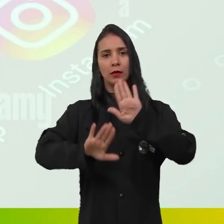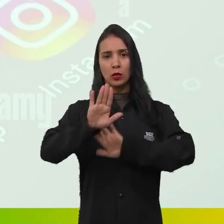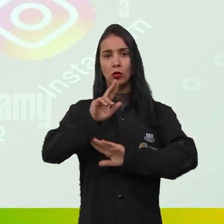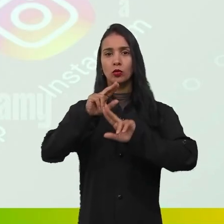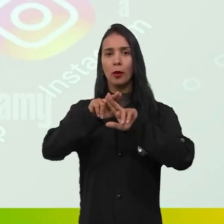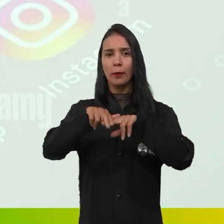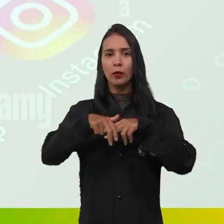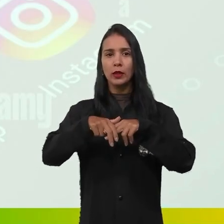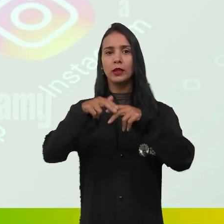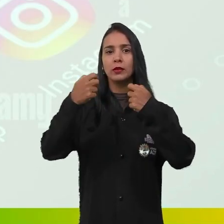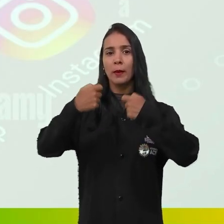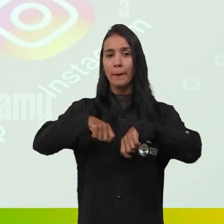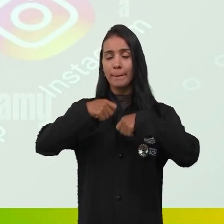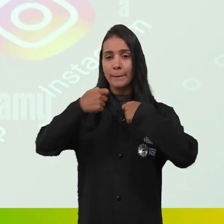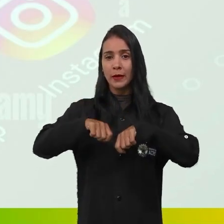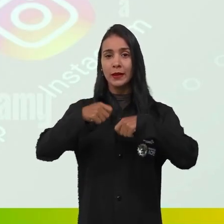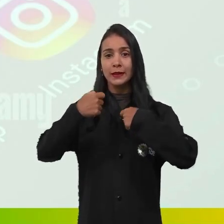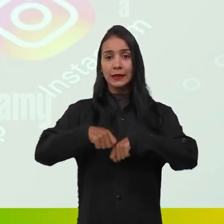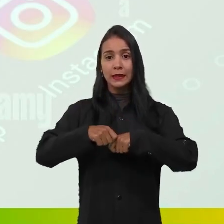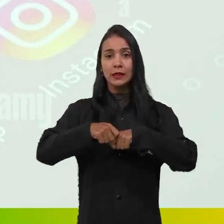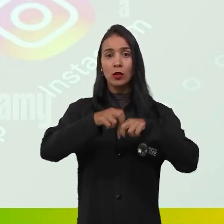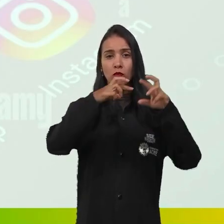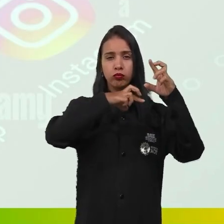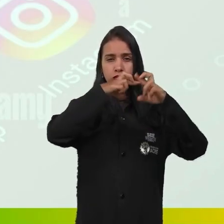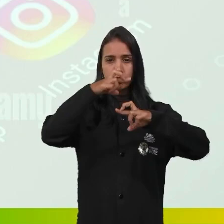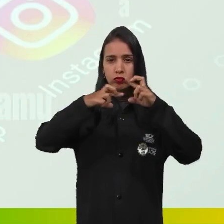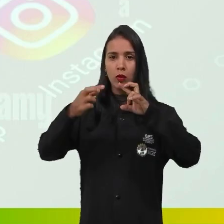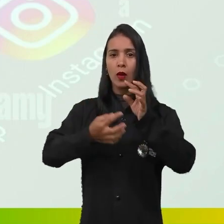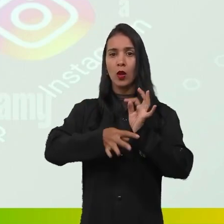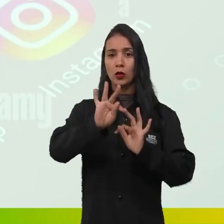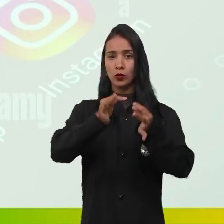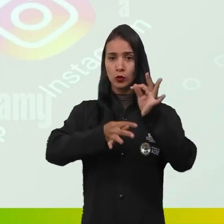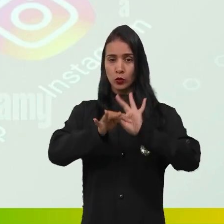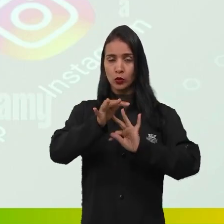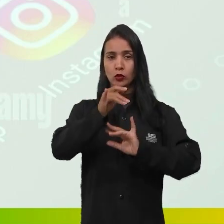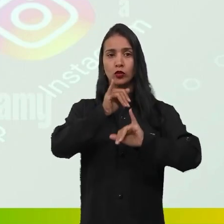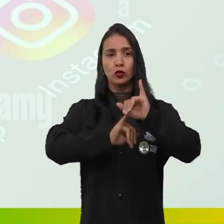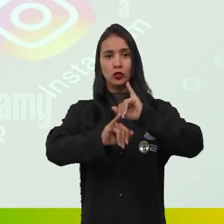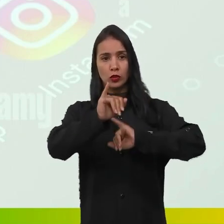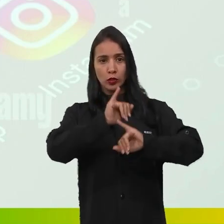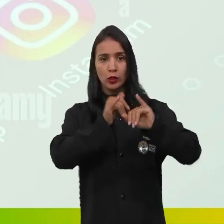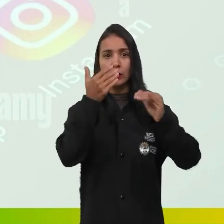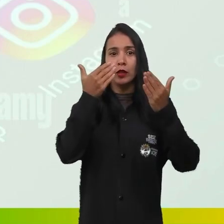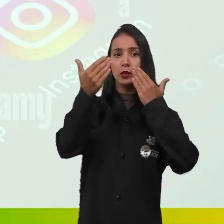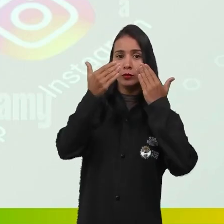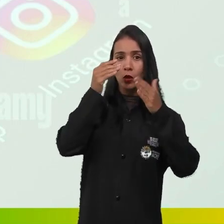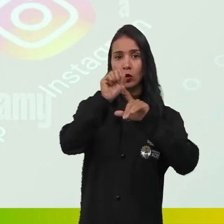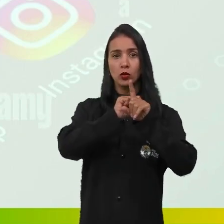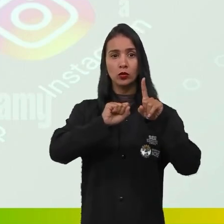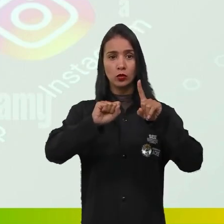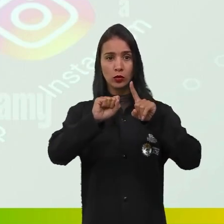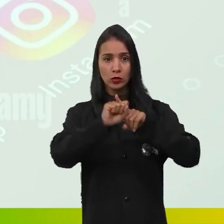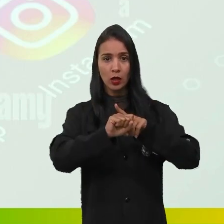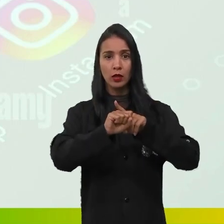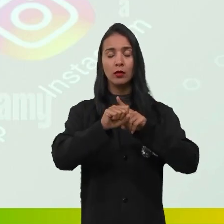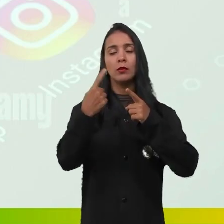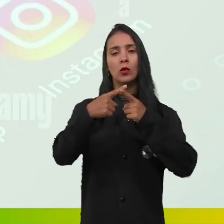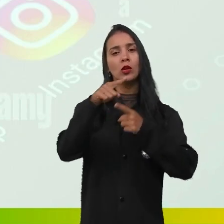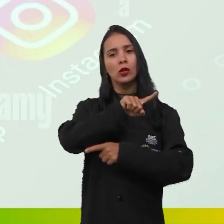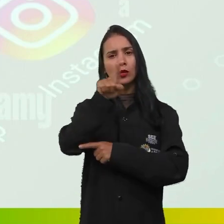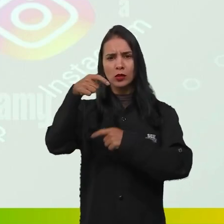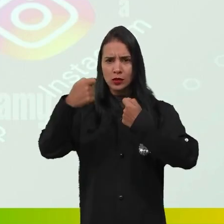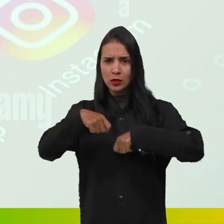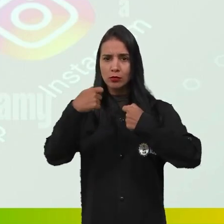fatores tecnológicos e sociais, como já mencionado, para que você tenha responsabilidade